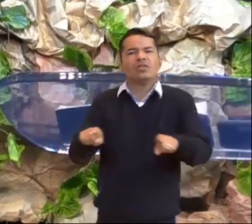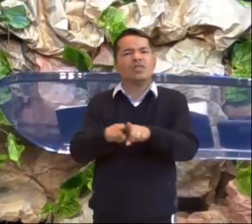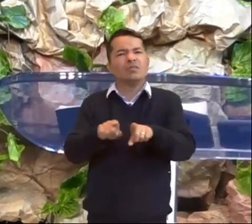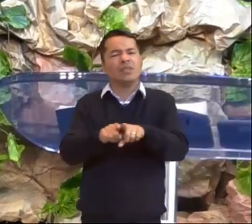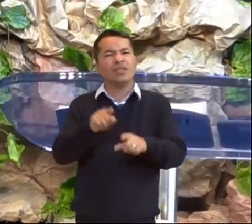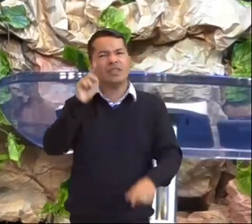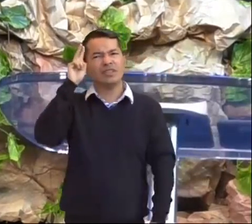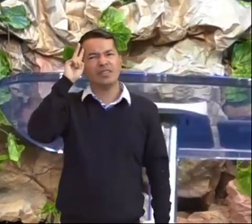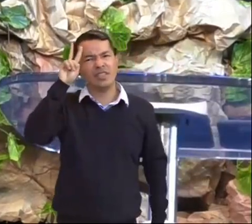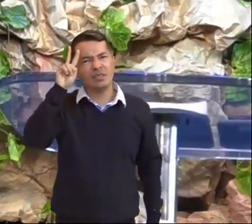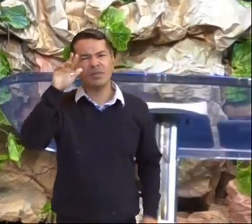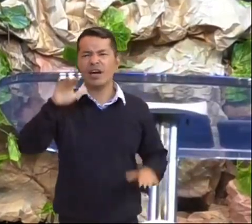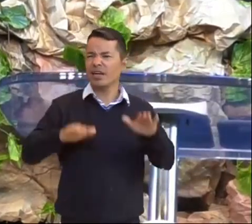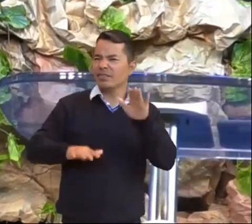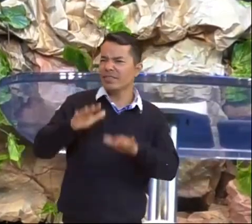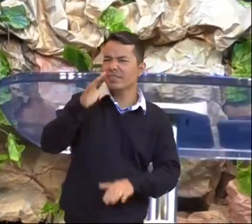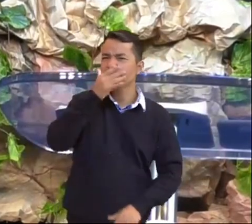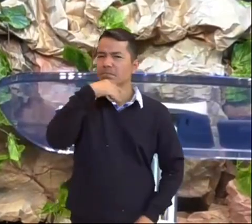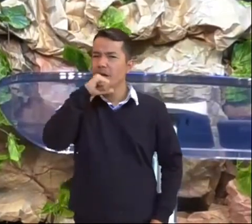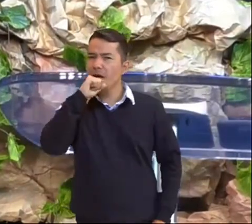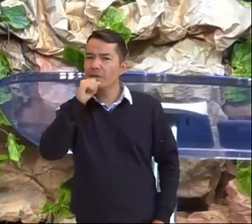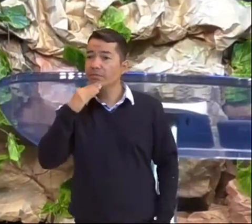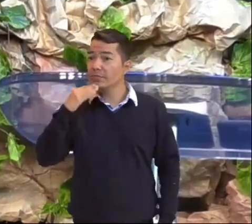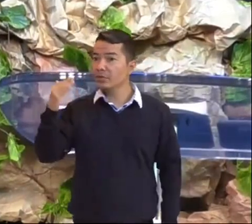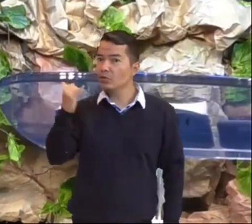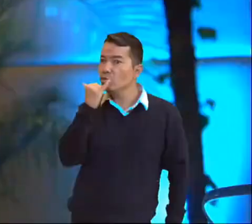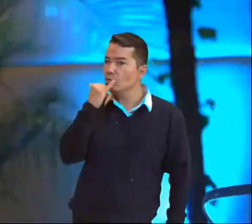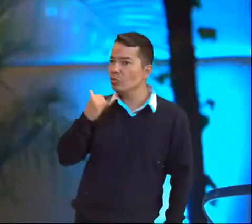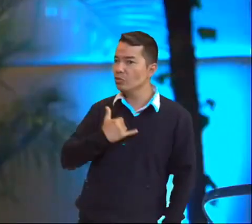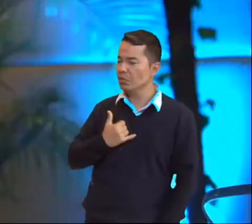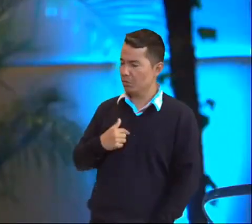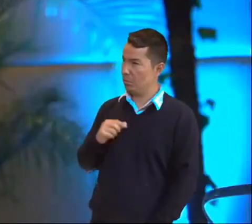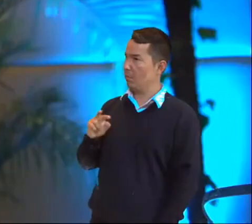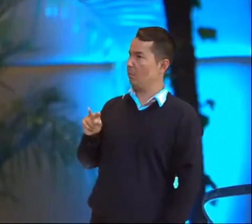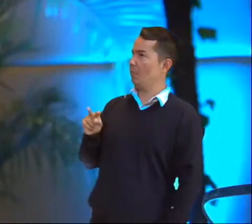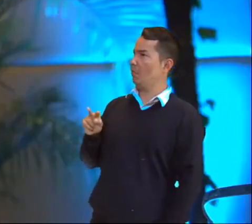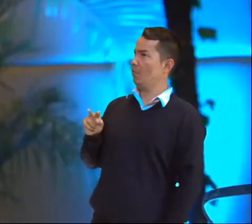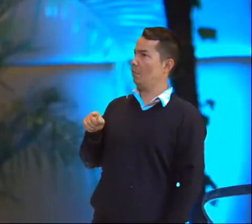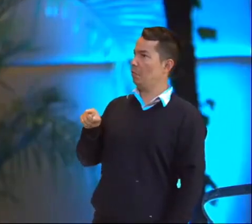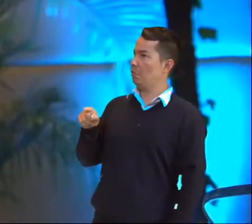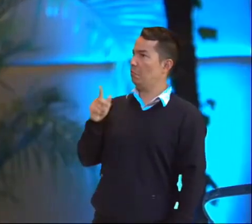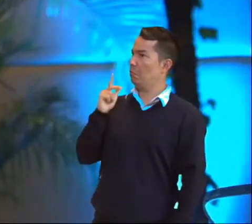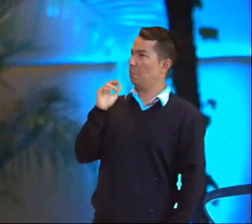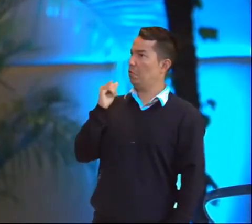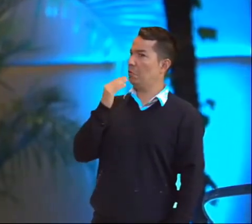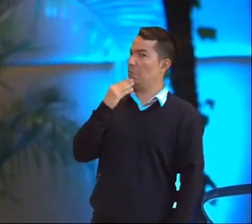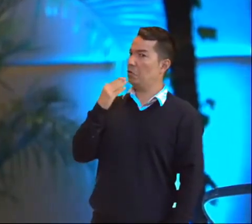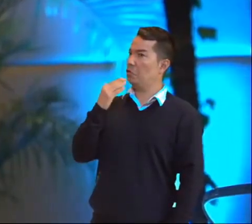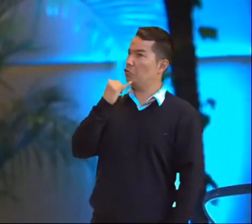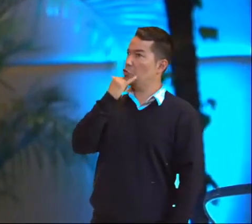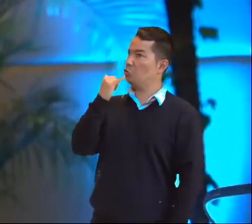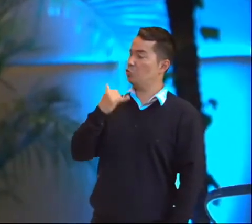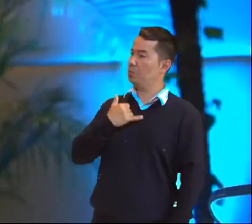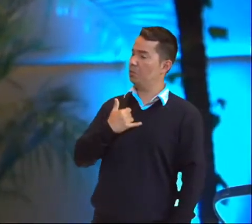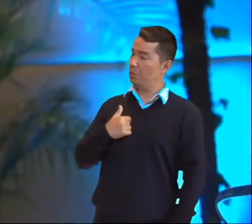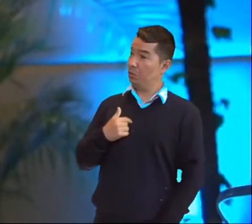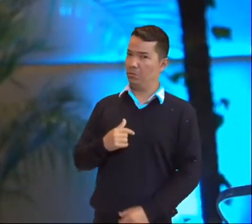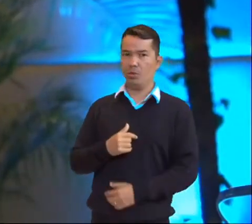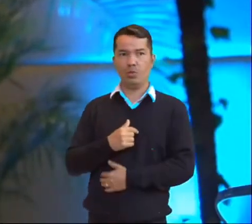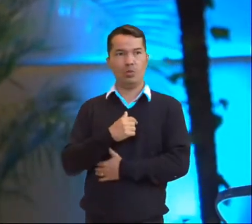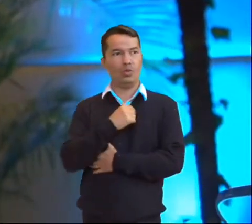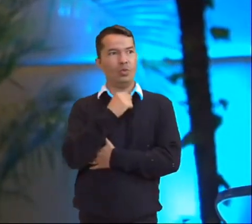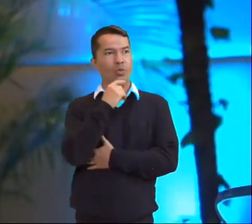me pedia desculpas, ou quando a gente acertava algo lá em casa, o operar